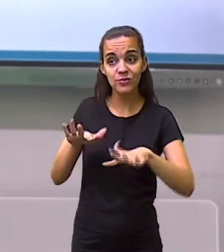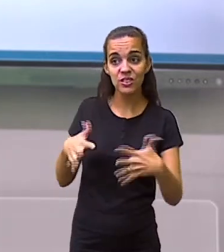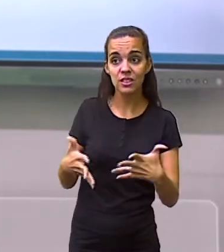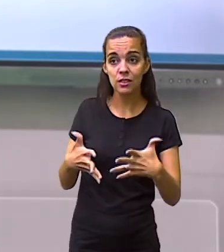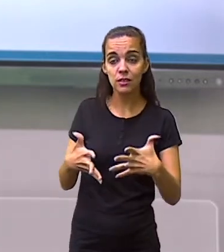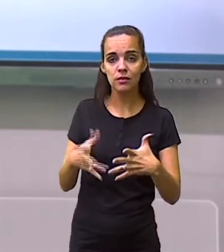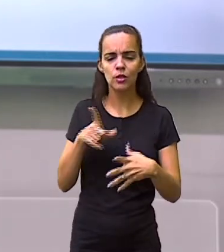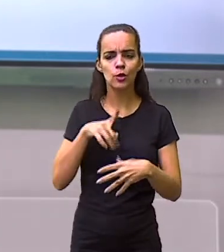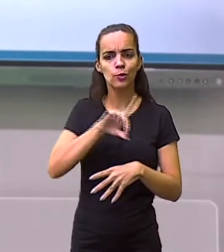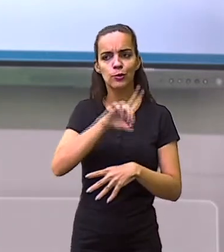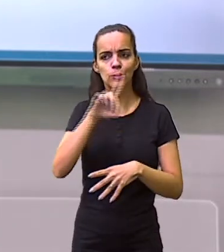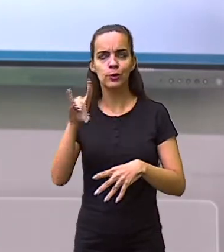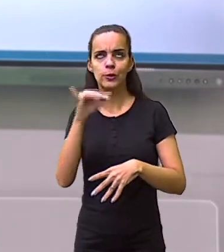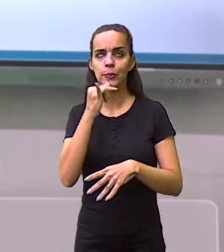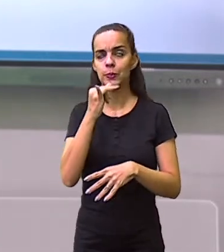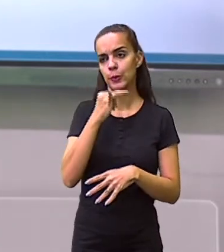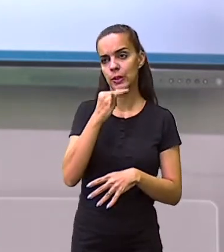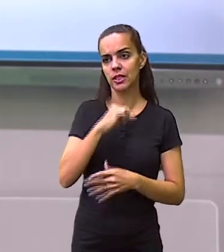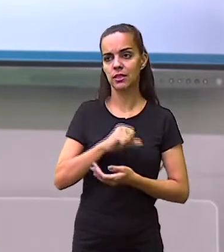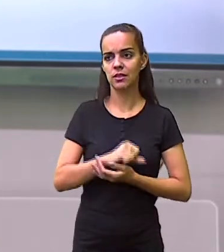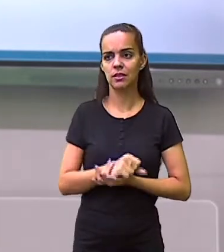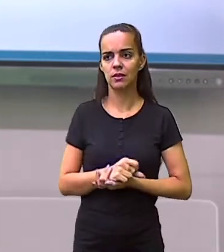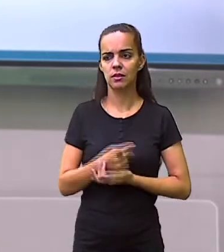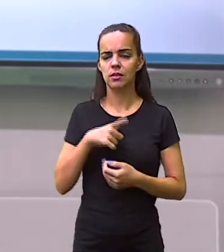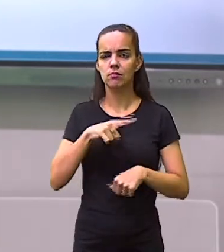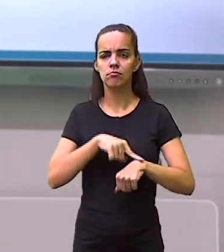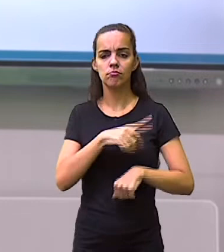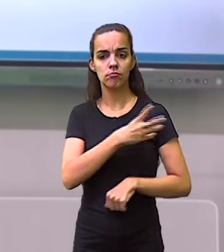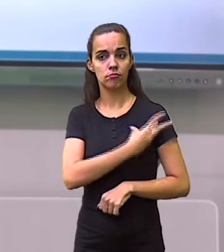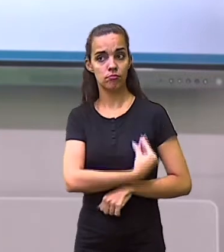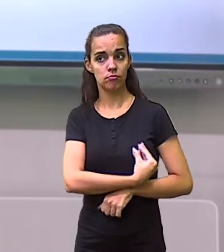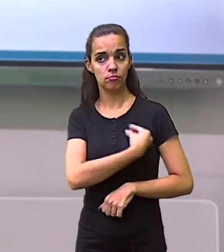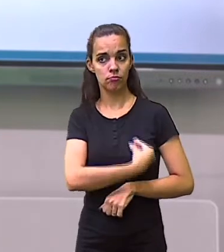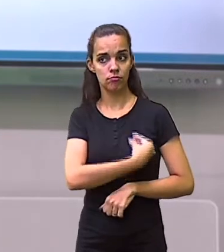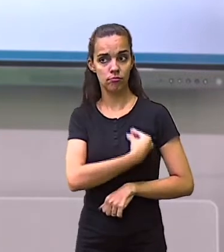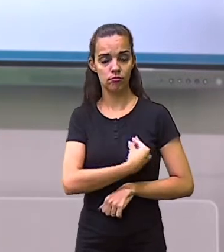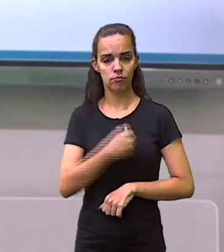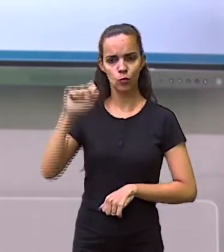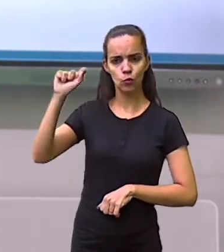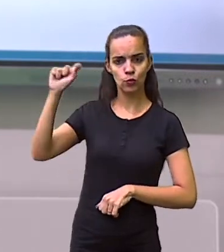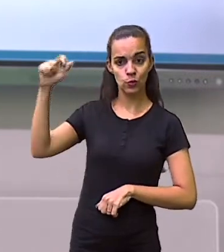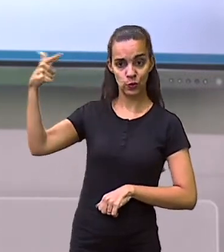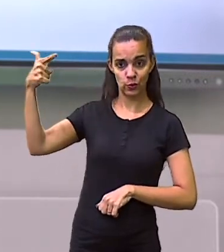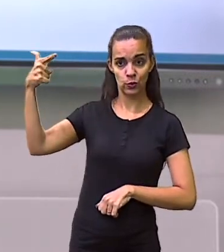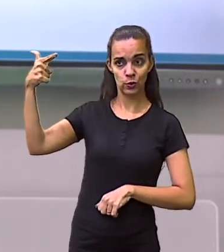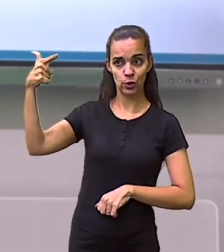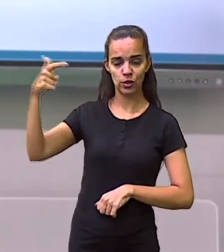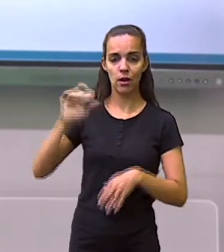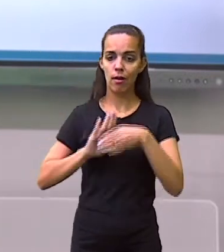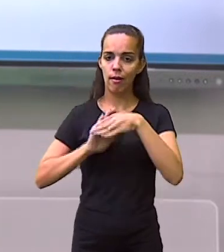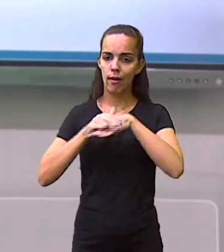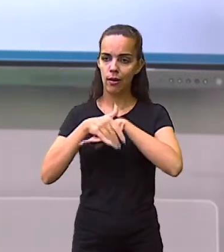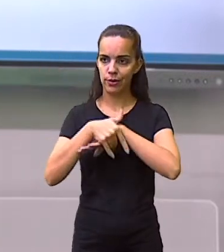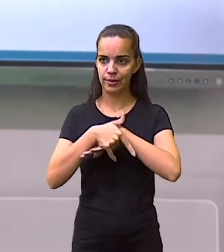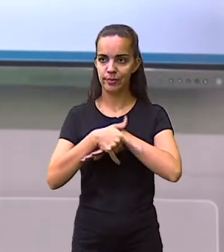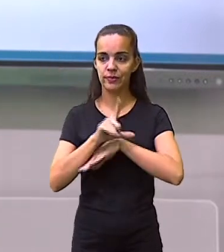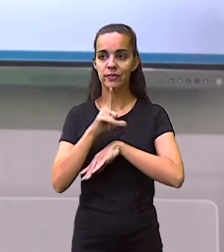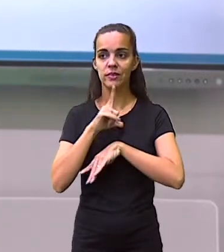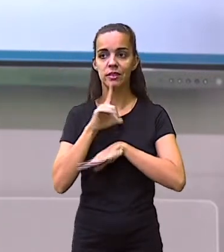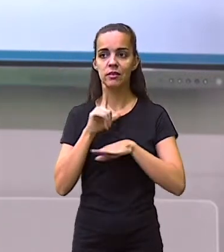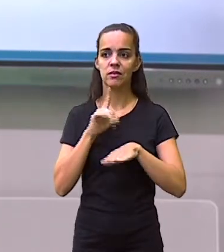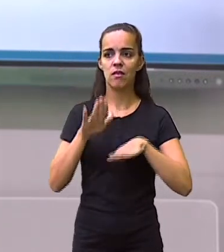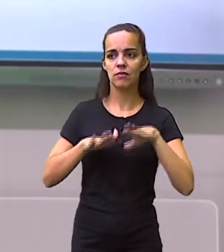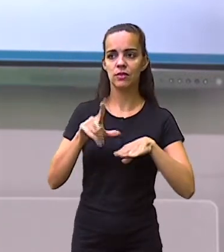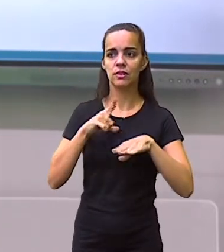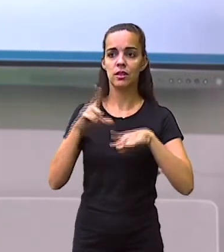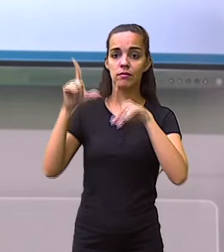O dia, por exemplo, é marcado pela presença da luz solar e à noite, a ausência